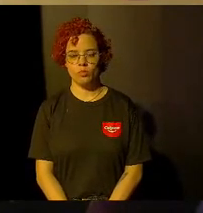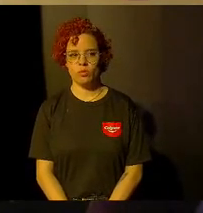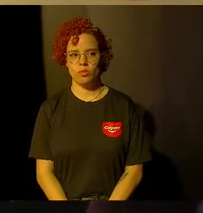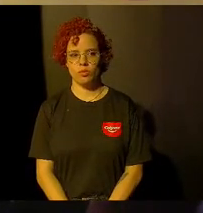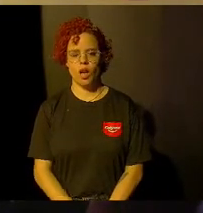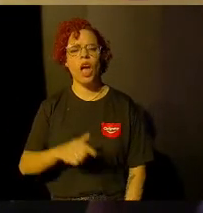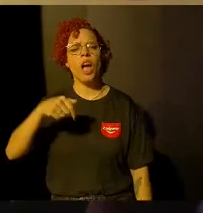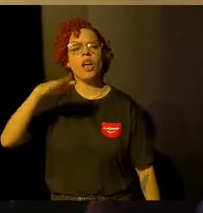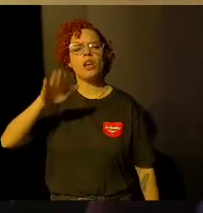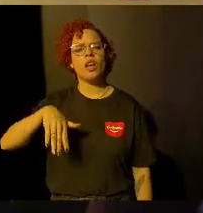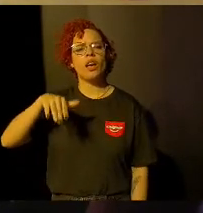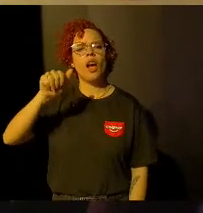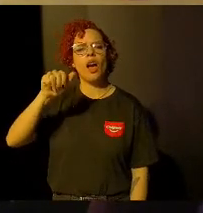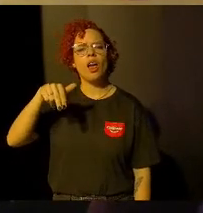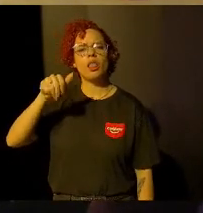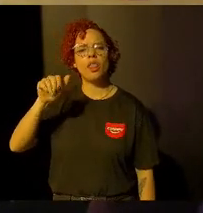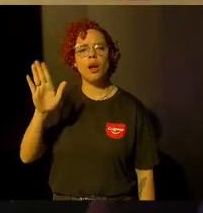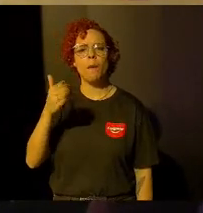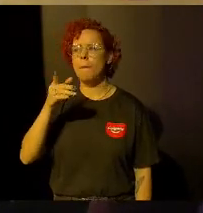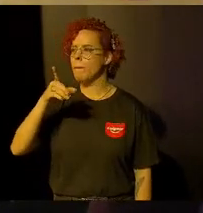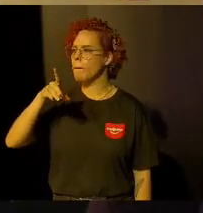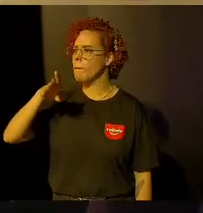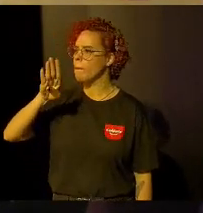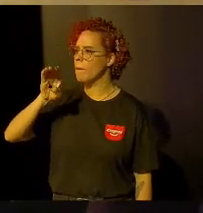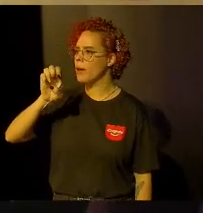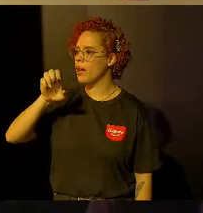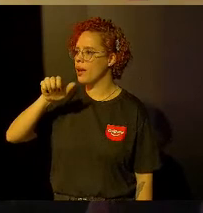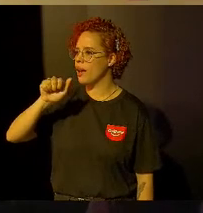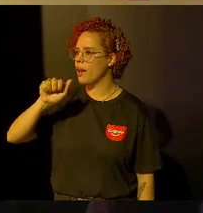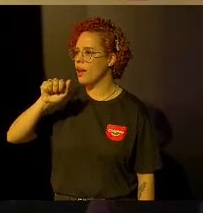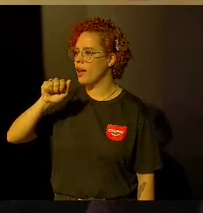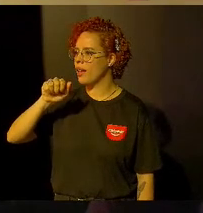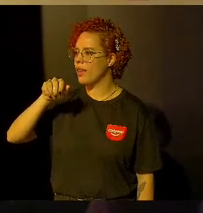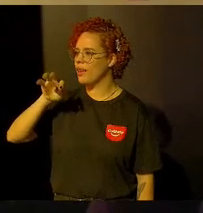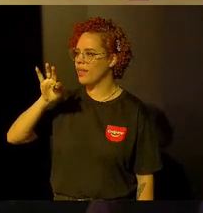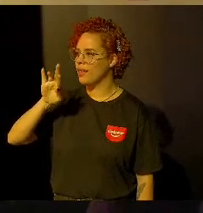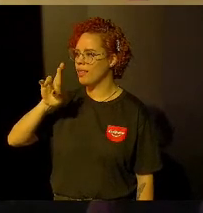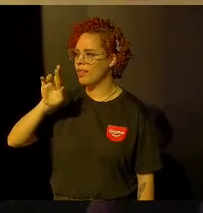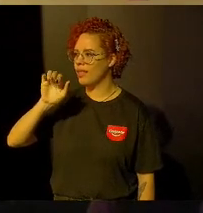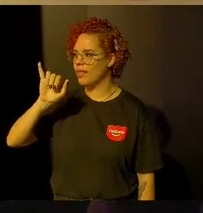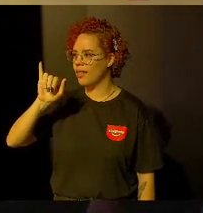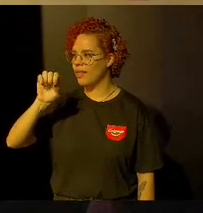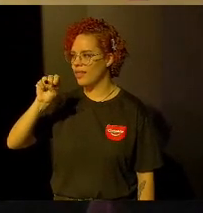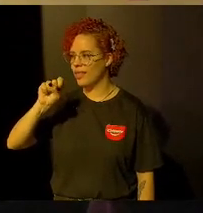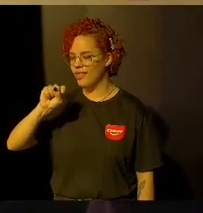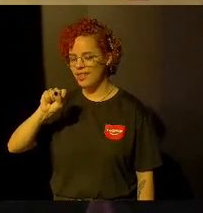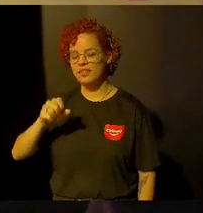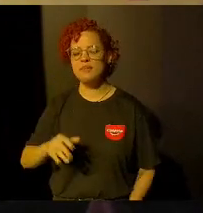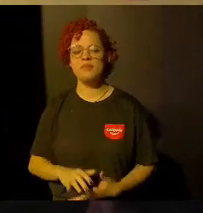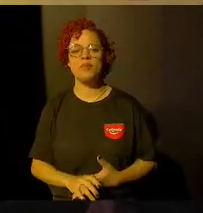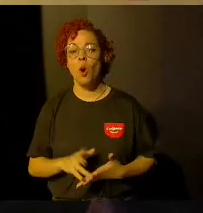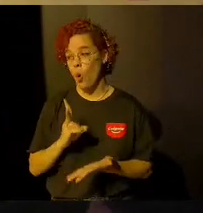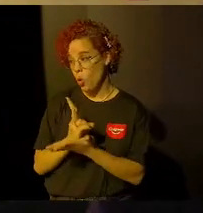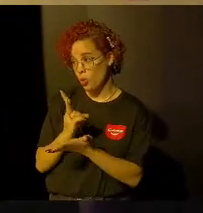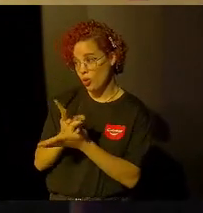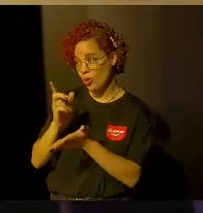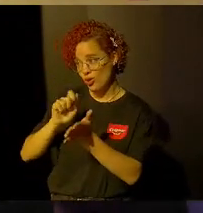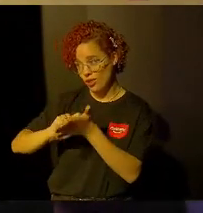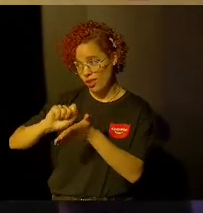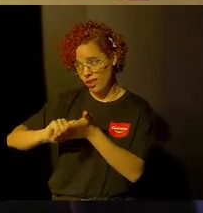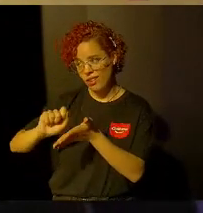quem é a Ana Beatriz obrigada Ana Beatriz você escreve continue Não